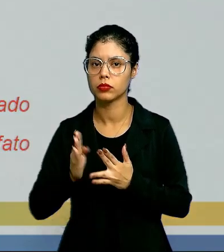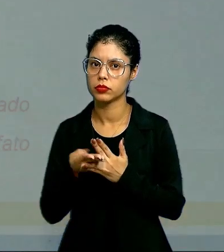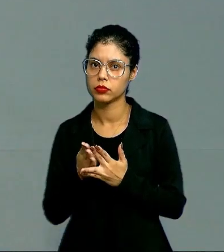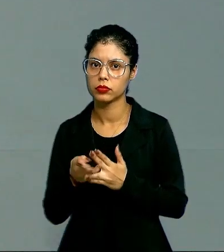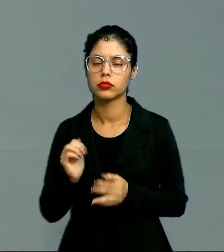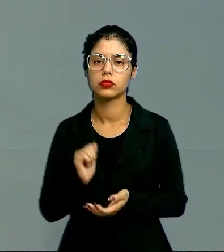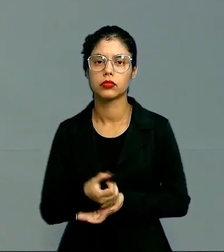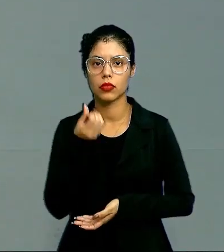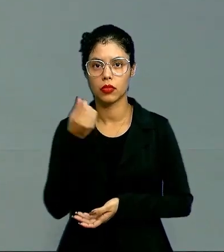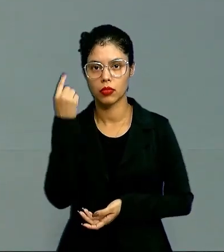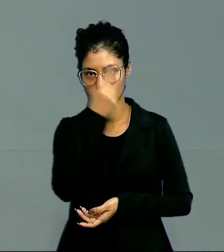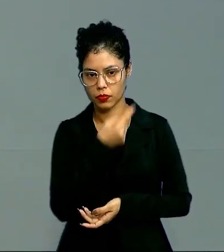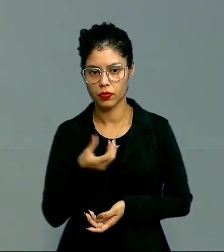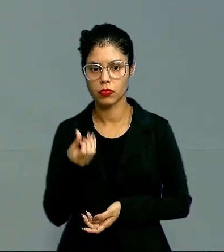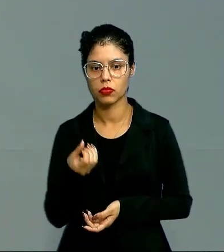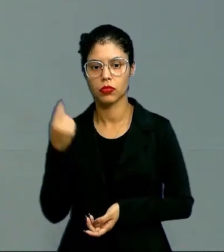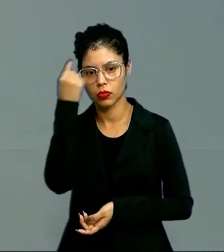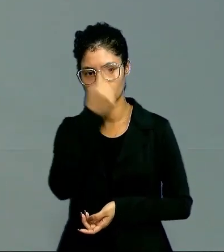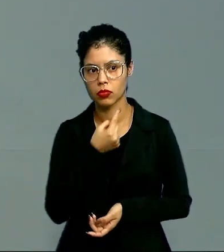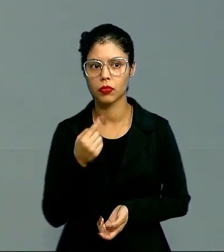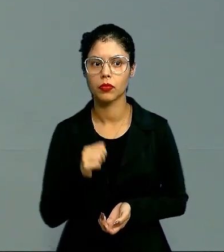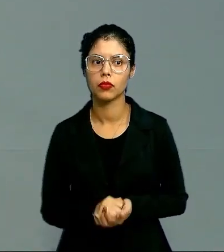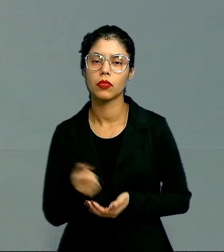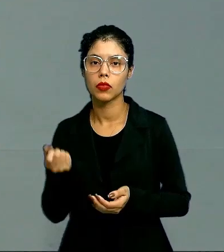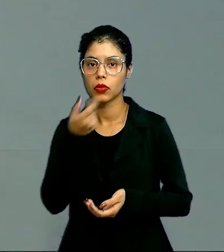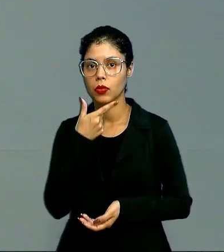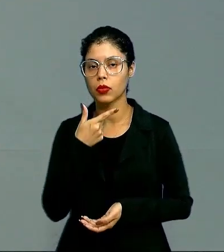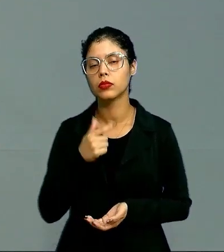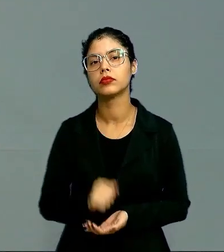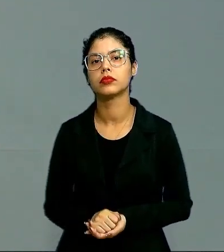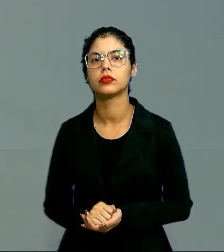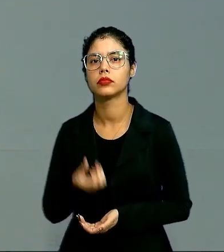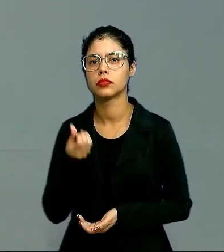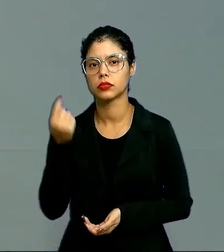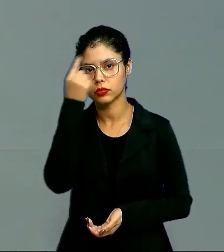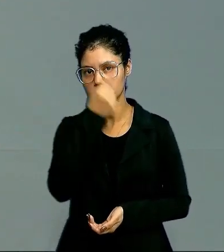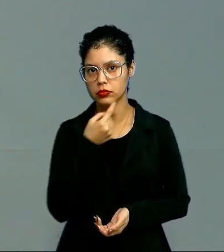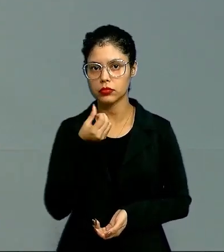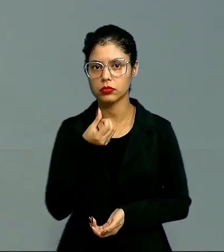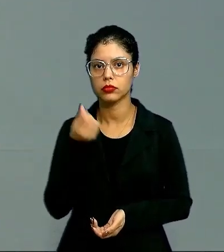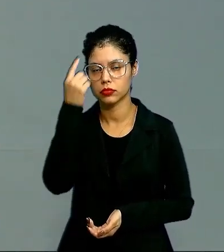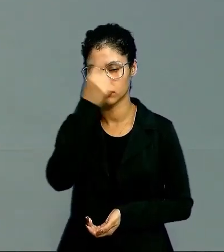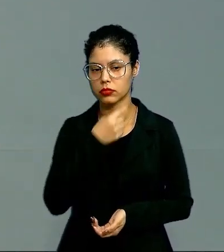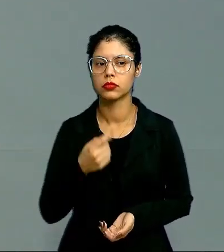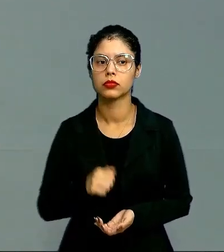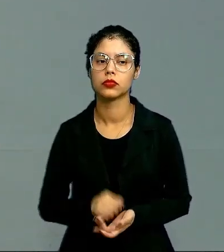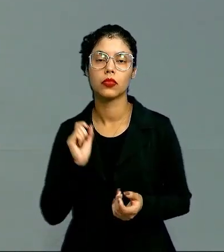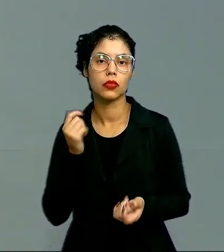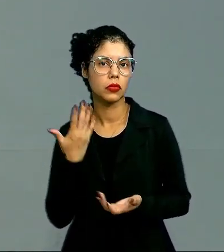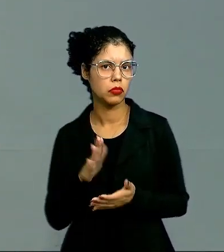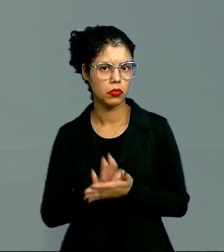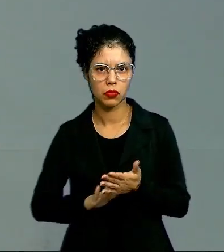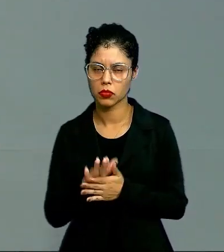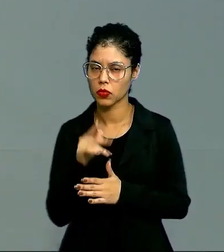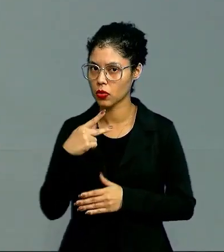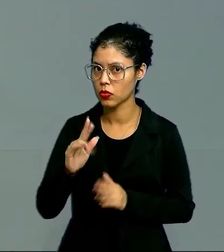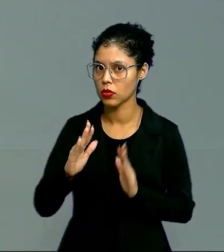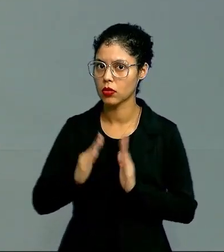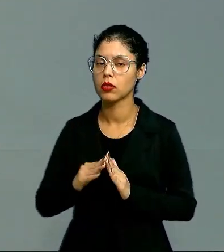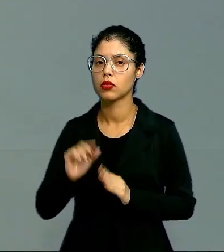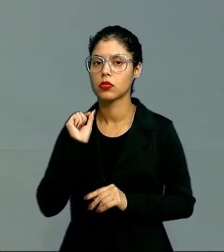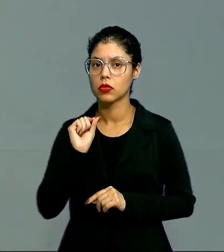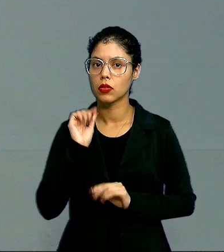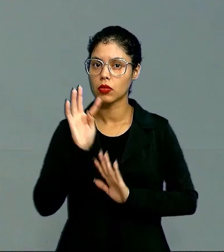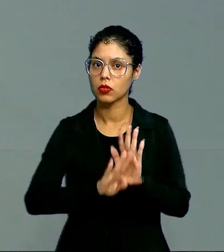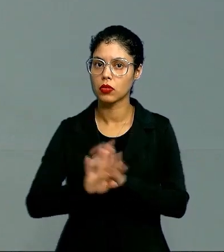de 6 em 6 horas. Ah, professora, lá em casa eu tomo a nimesulida de 6 em 6 horas. Não interessa o que você toma lá na sua casa, o que interessa é